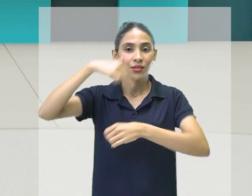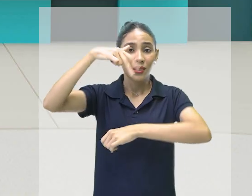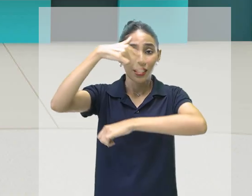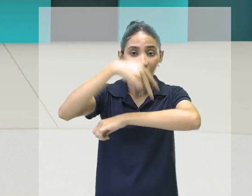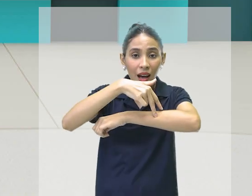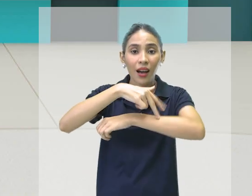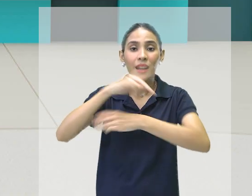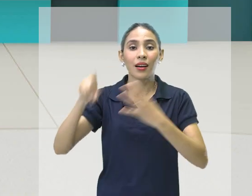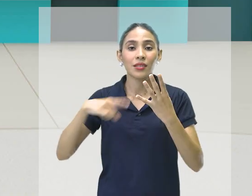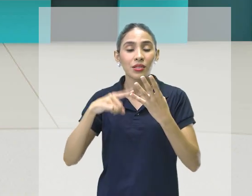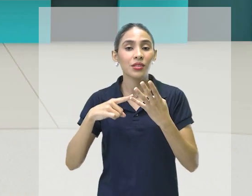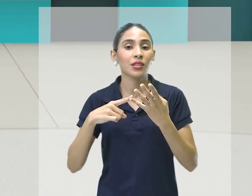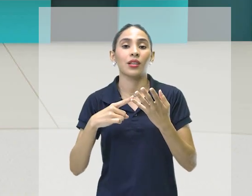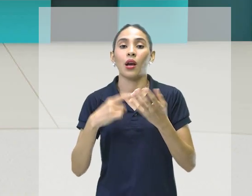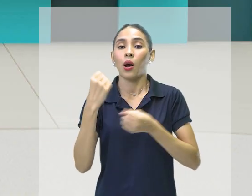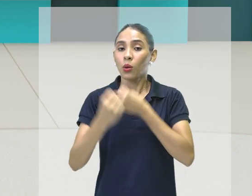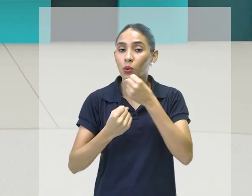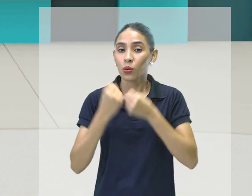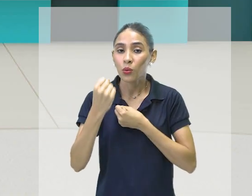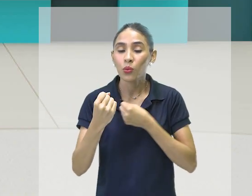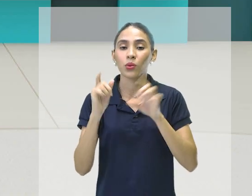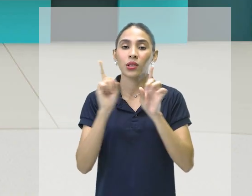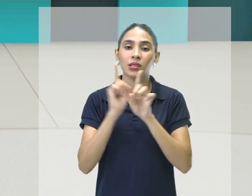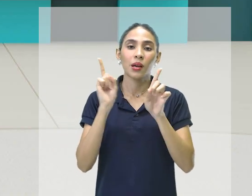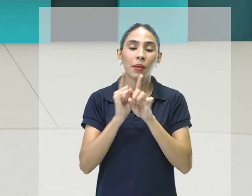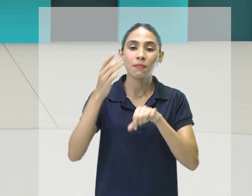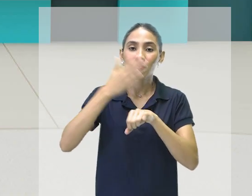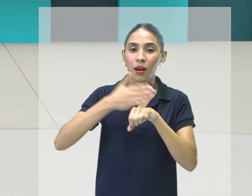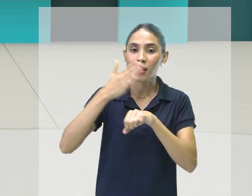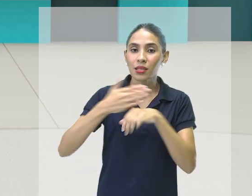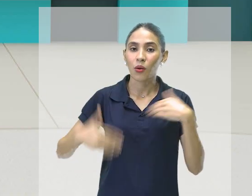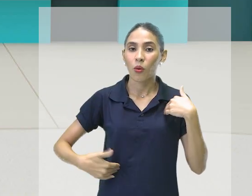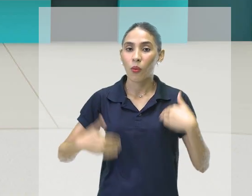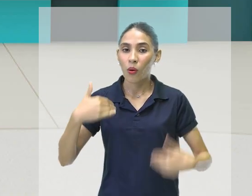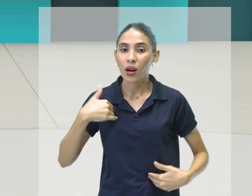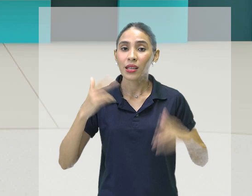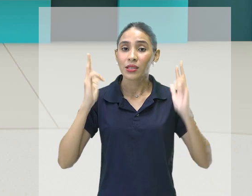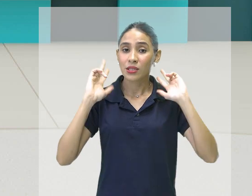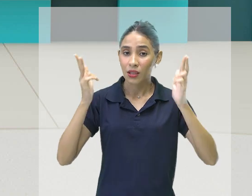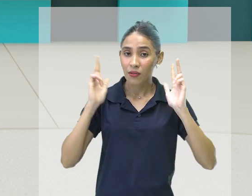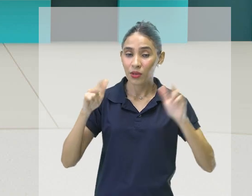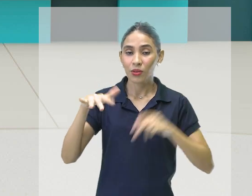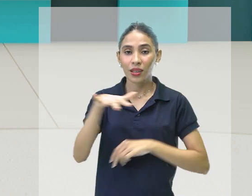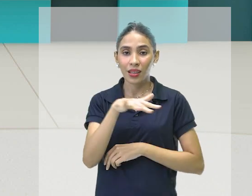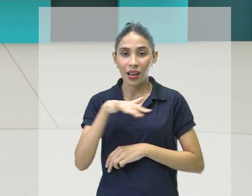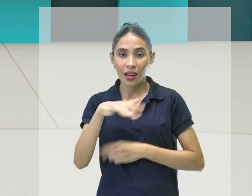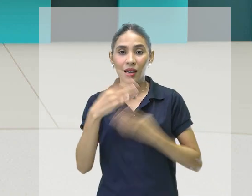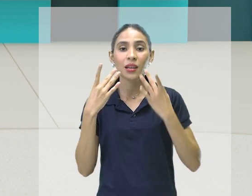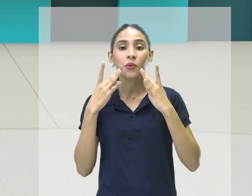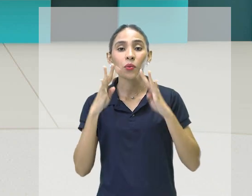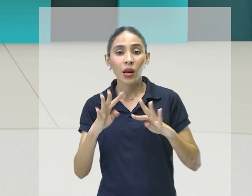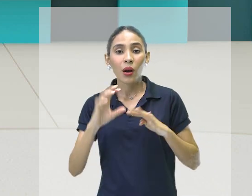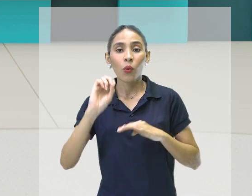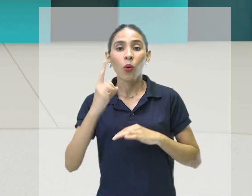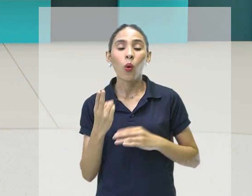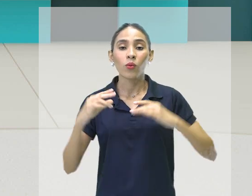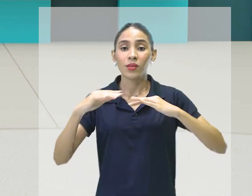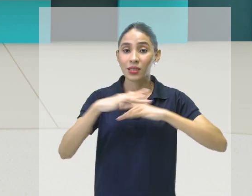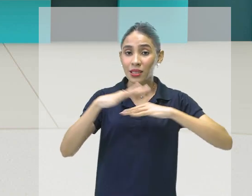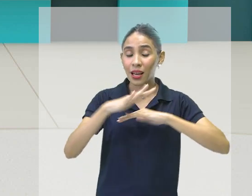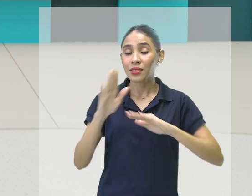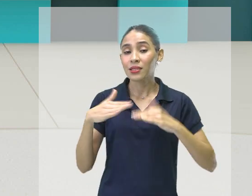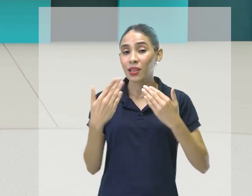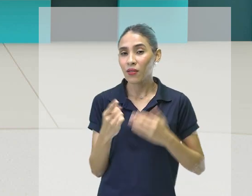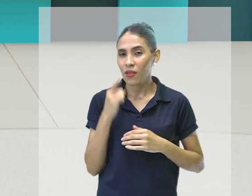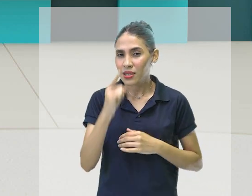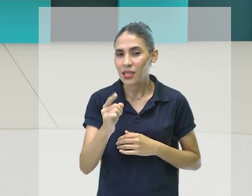esporte, sobre ginástica, sobre lutas, sobre práticas corporais de aventura no meio natural ou no meio